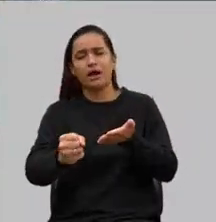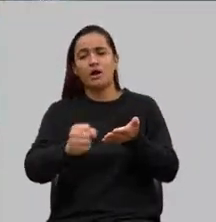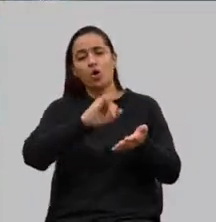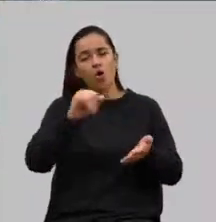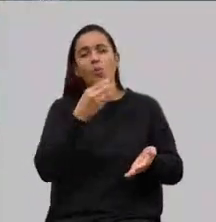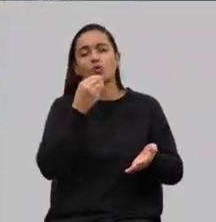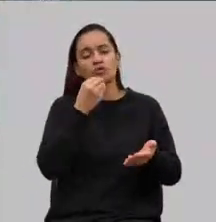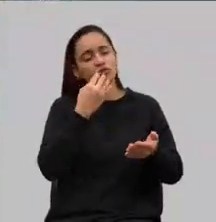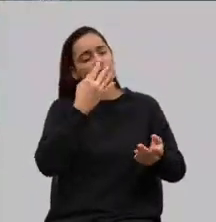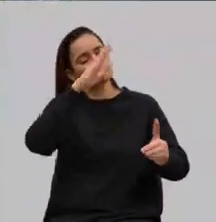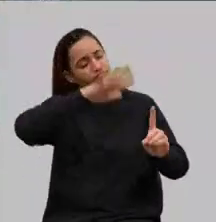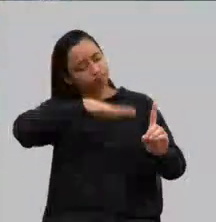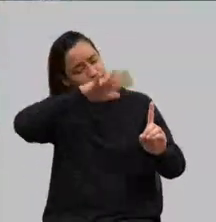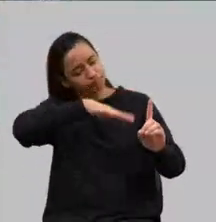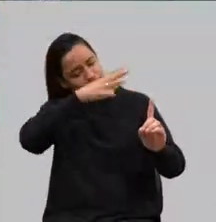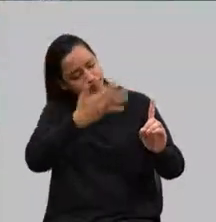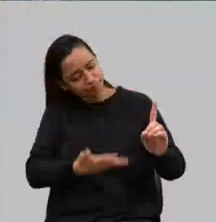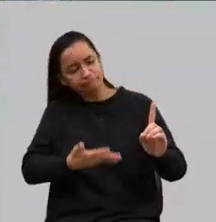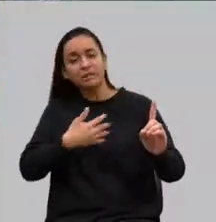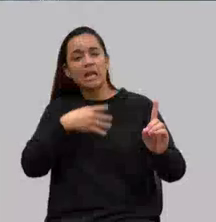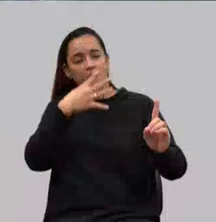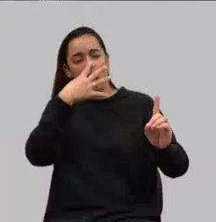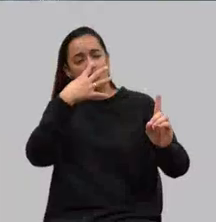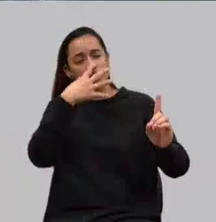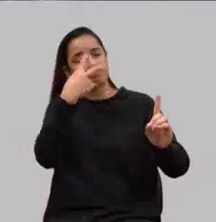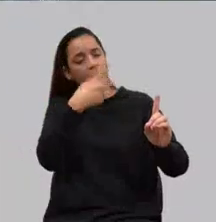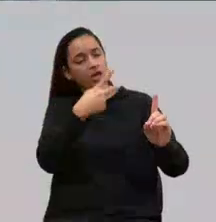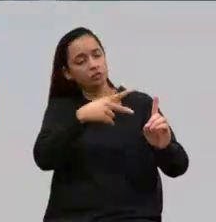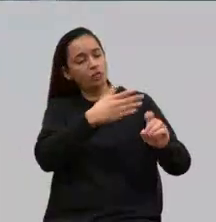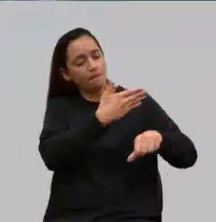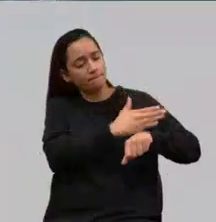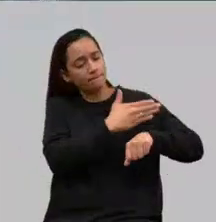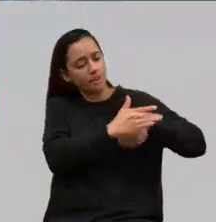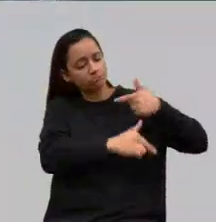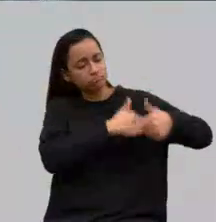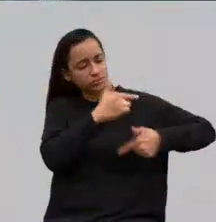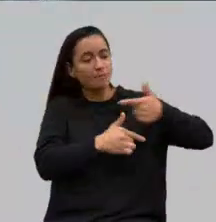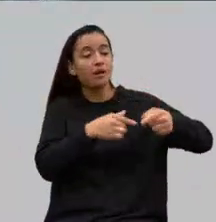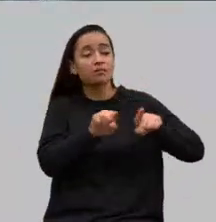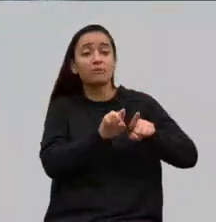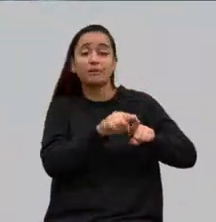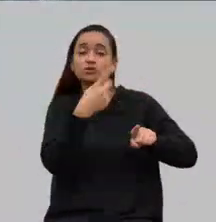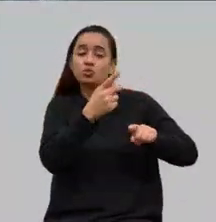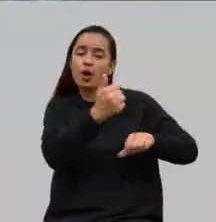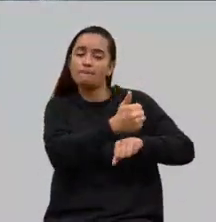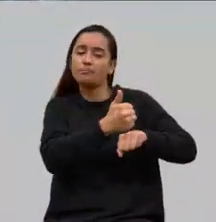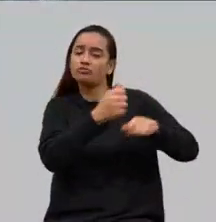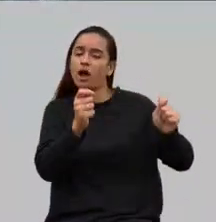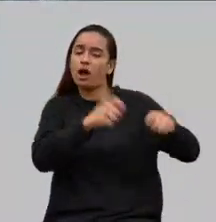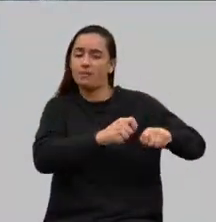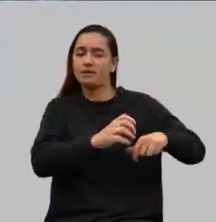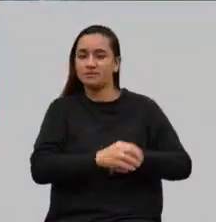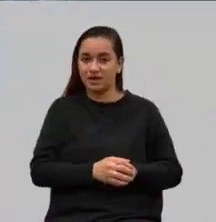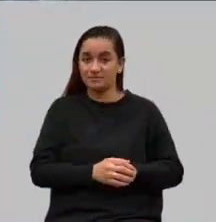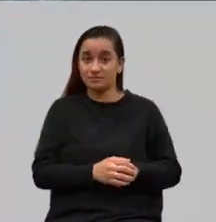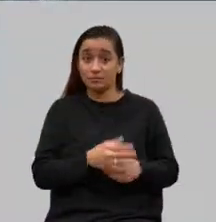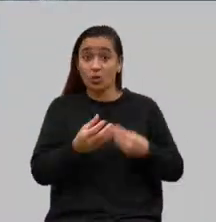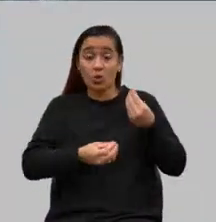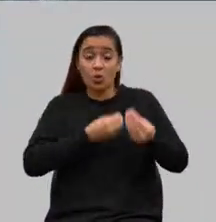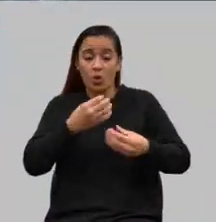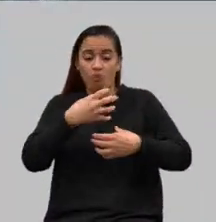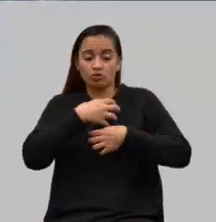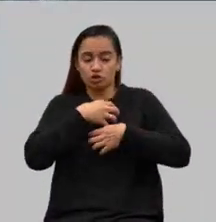e eu admiro muito a sua postura além da sua capacidade a sua postura a forma como você lida